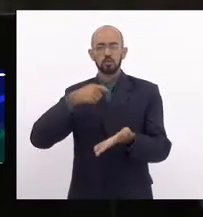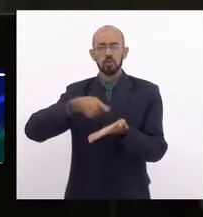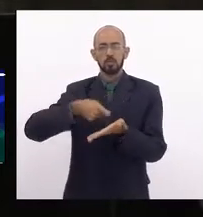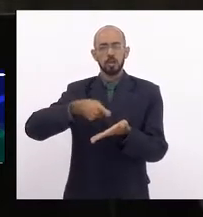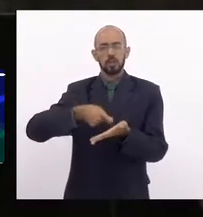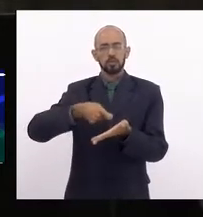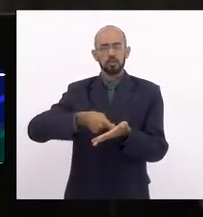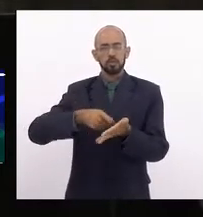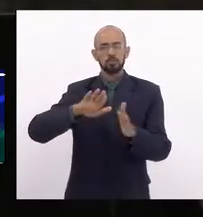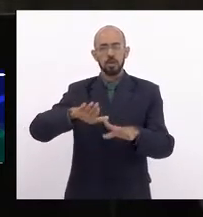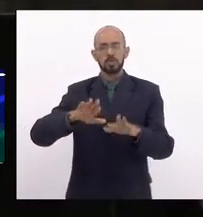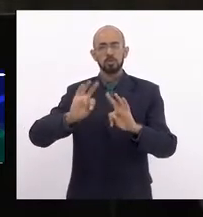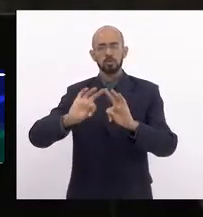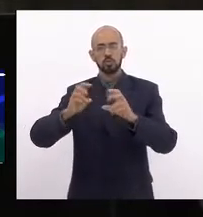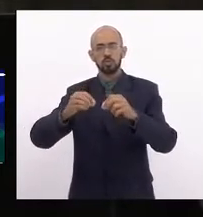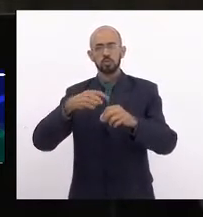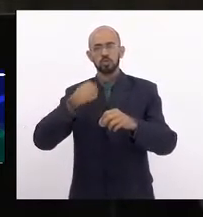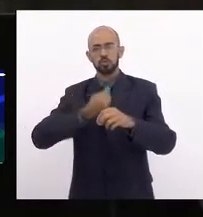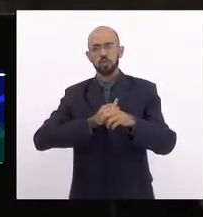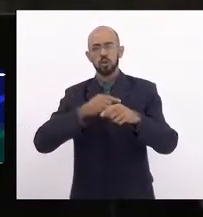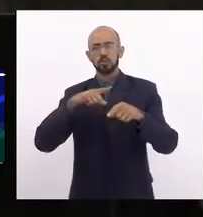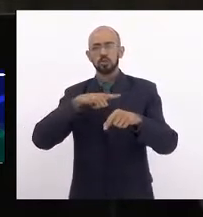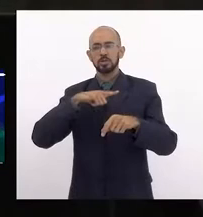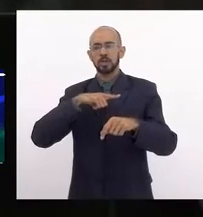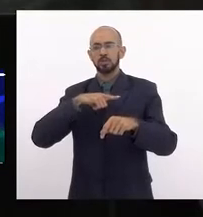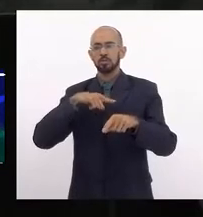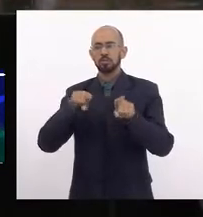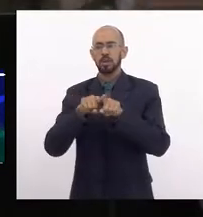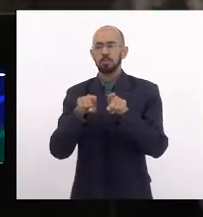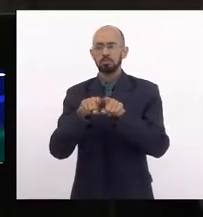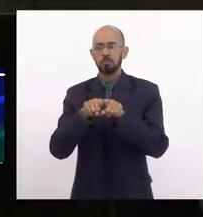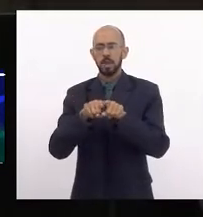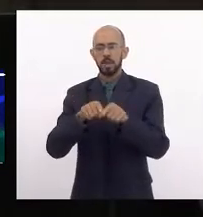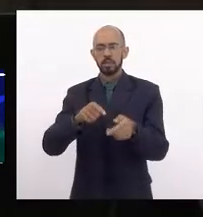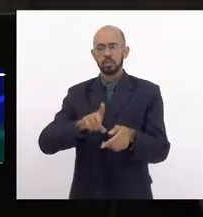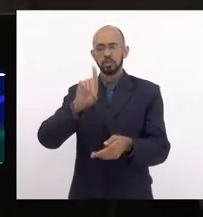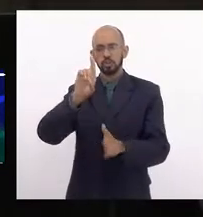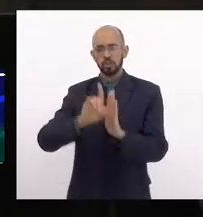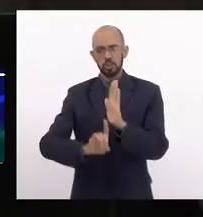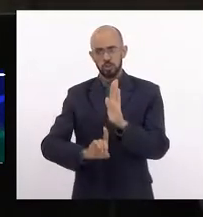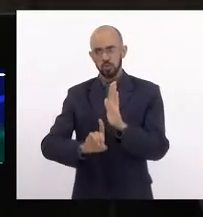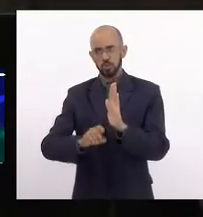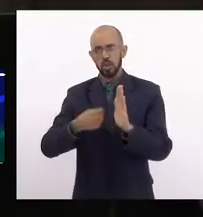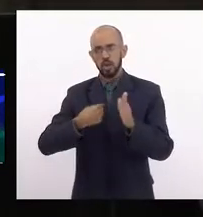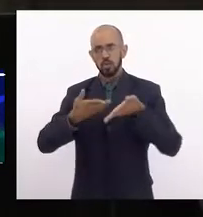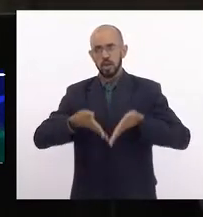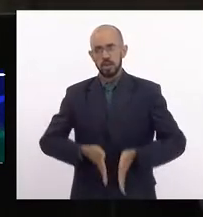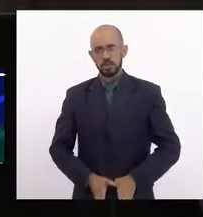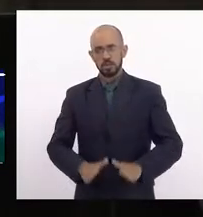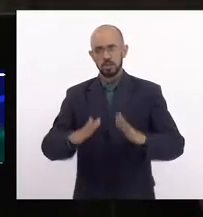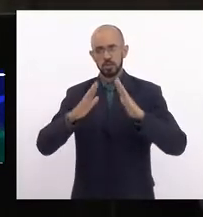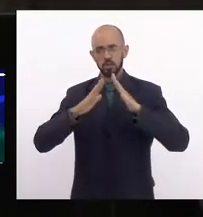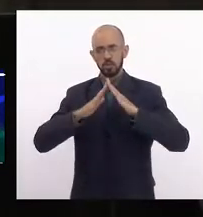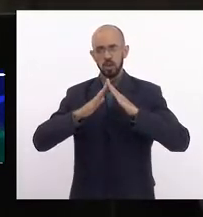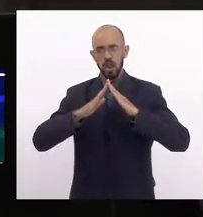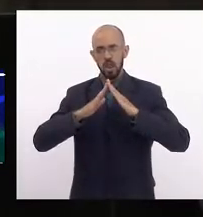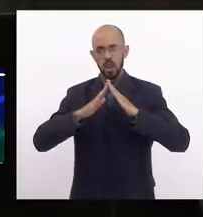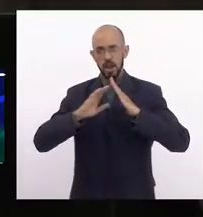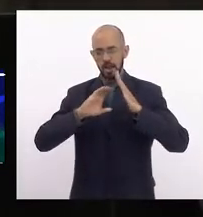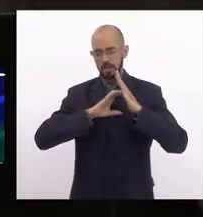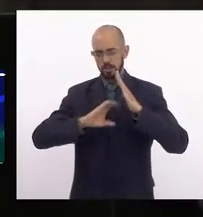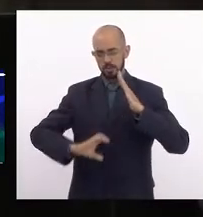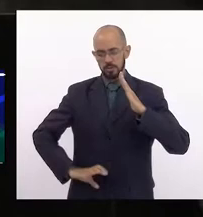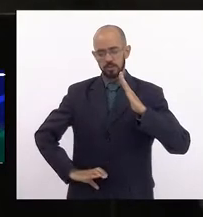mas todos nós também temos nossos direitos eu nasci num lar cristão eu sou